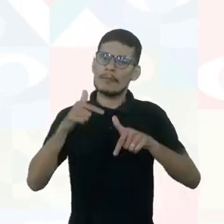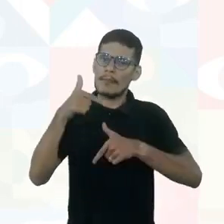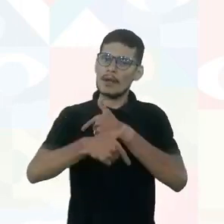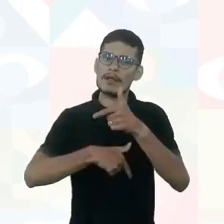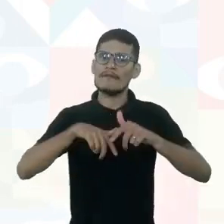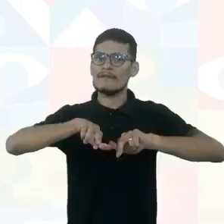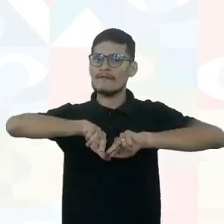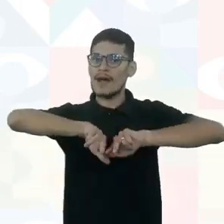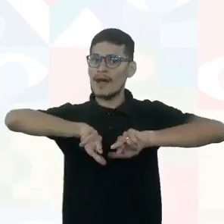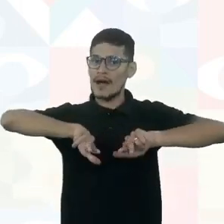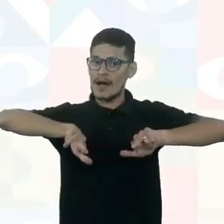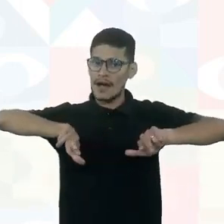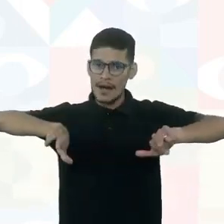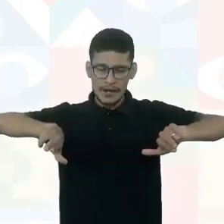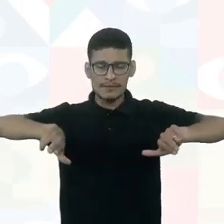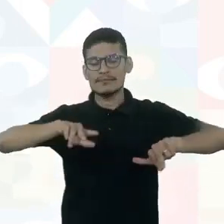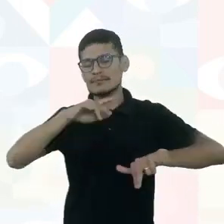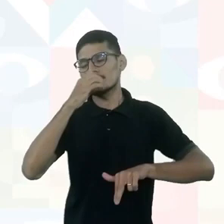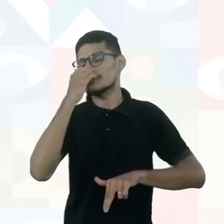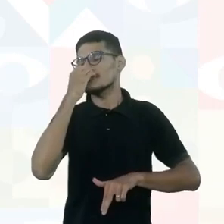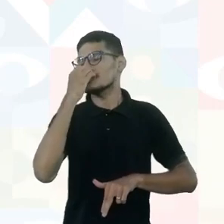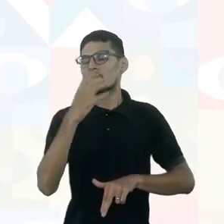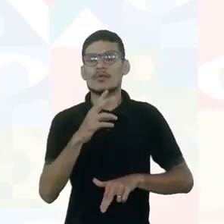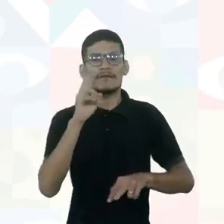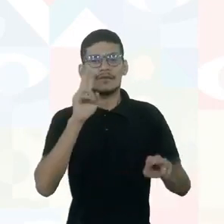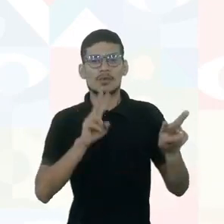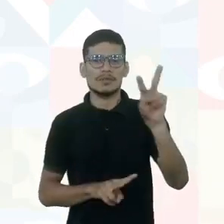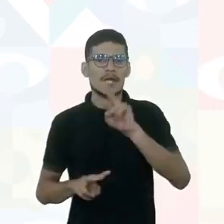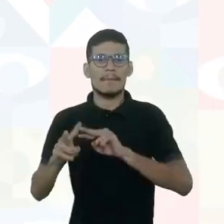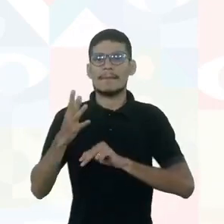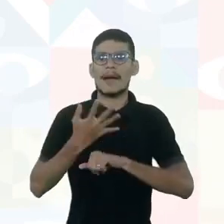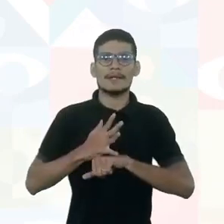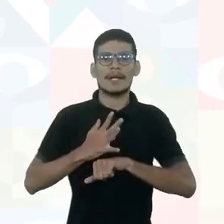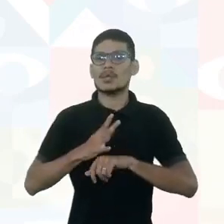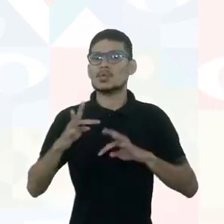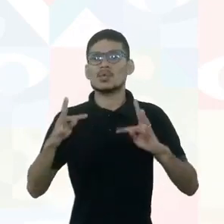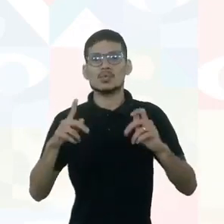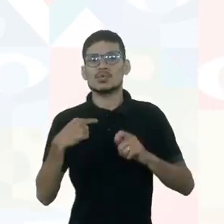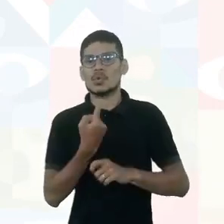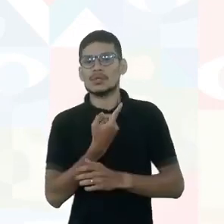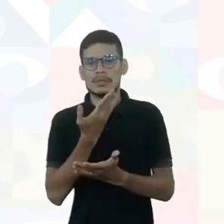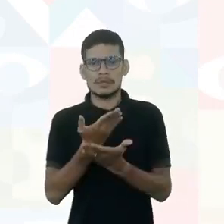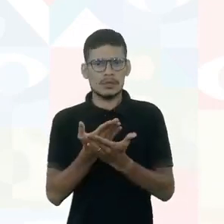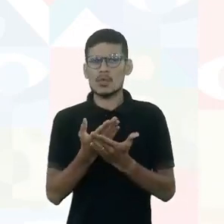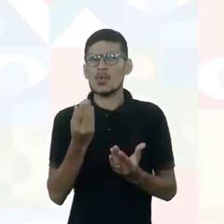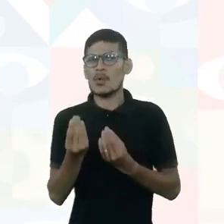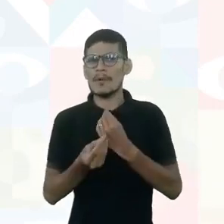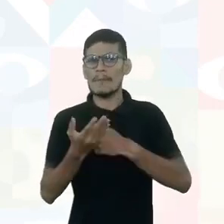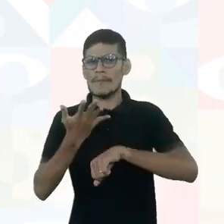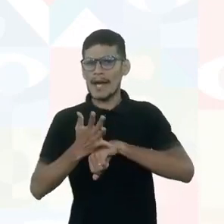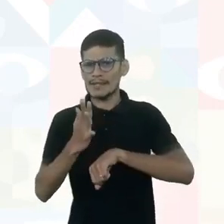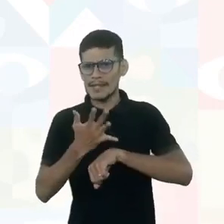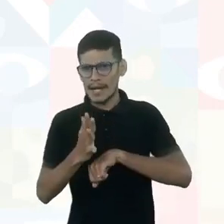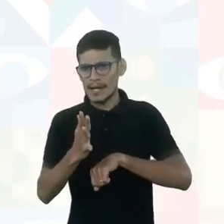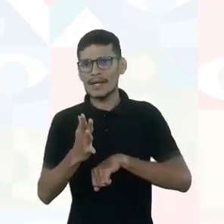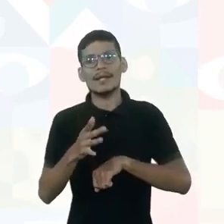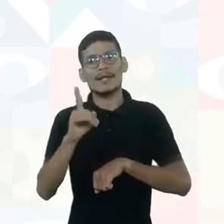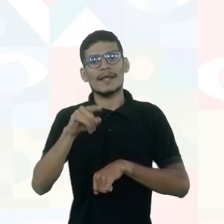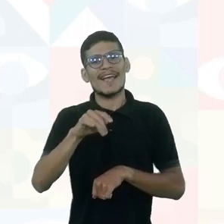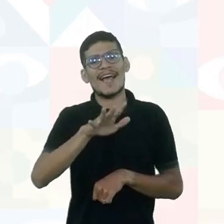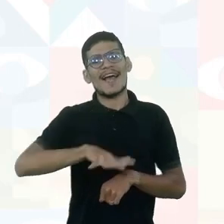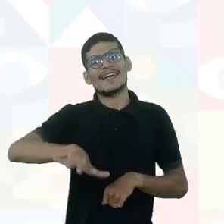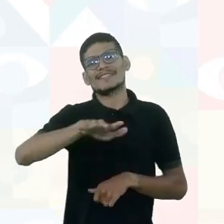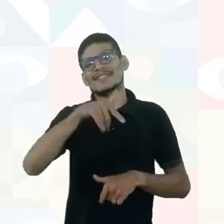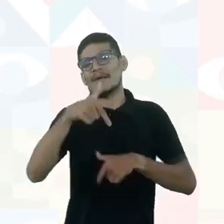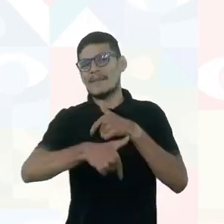Então, é muito bom a gente ver na prática tudo o que a gente está vendo aqui. Como assim na prática, professora? No mercado de trabalho, não é